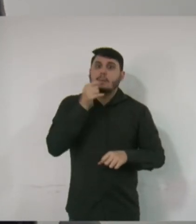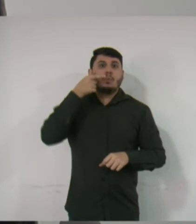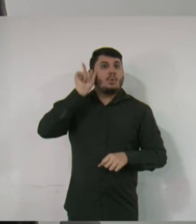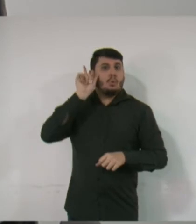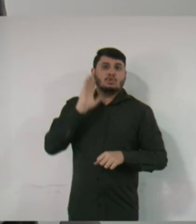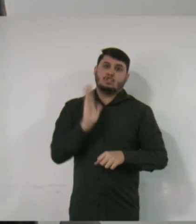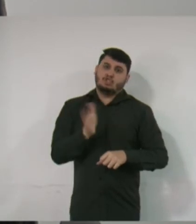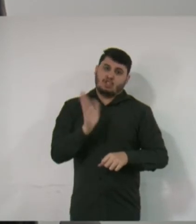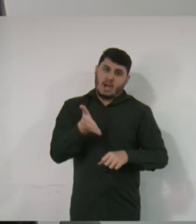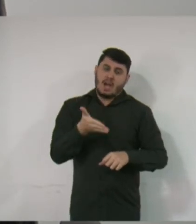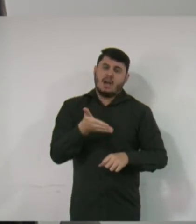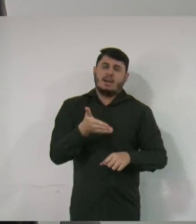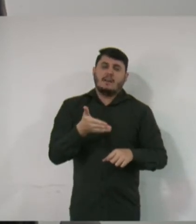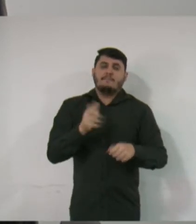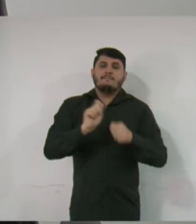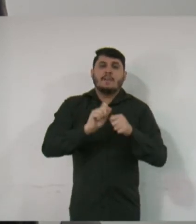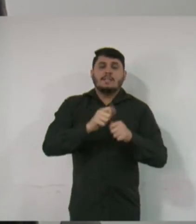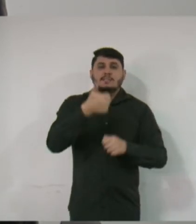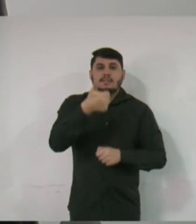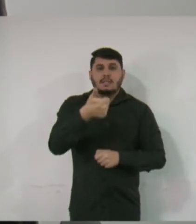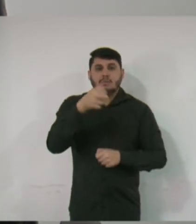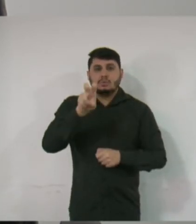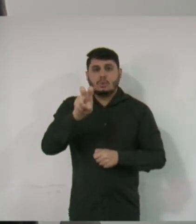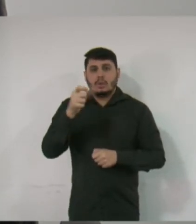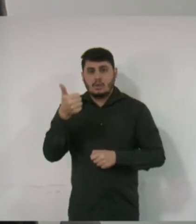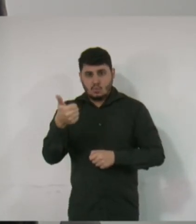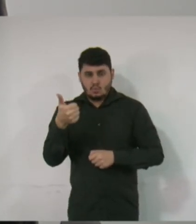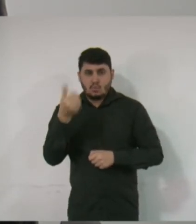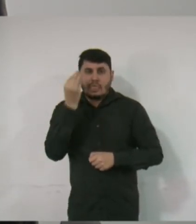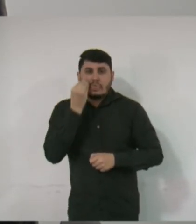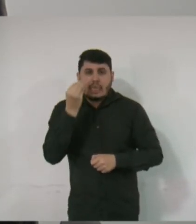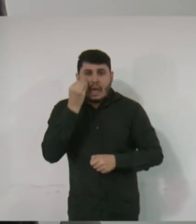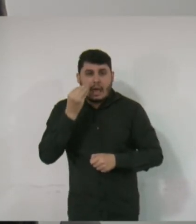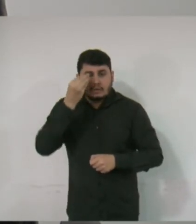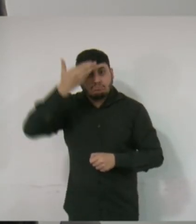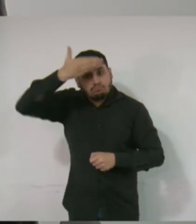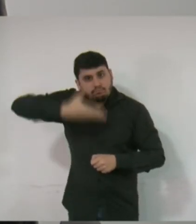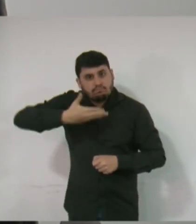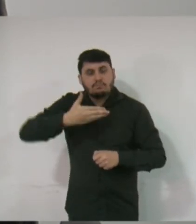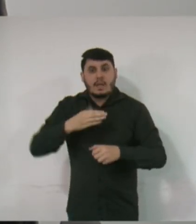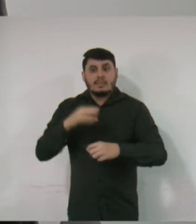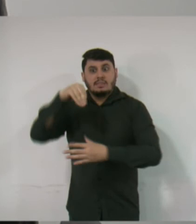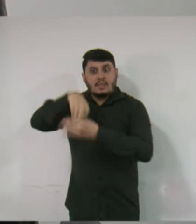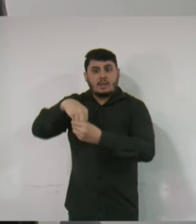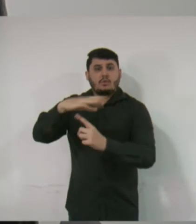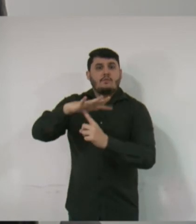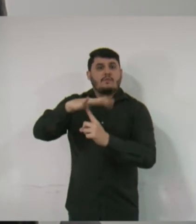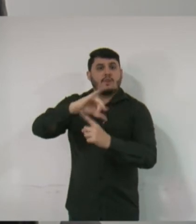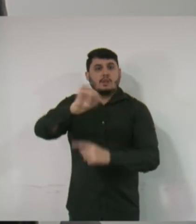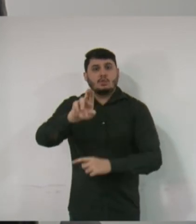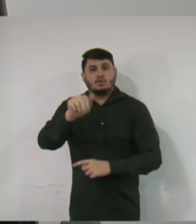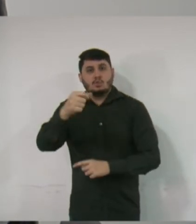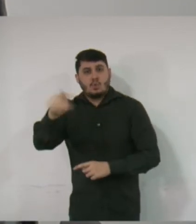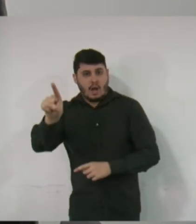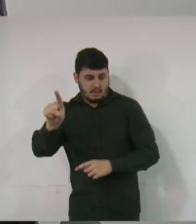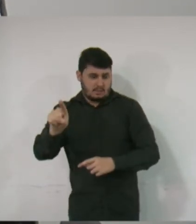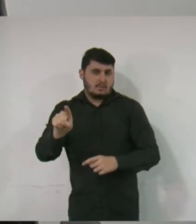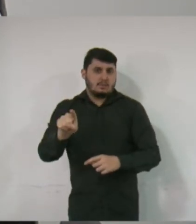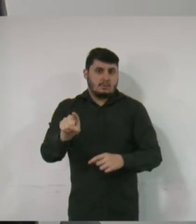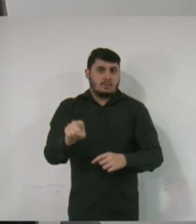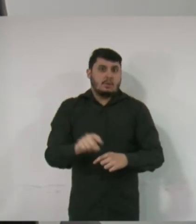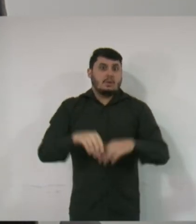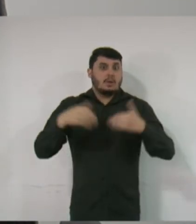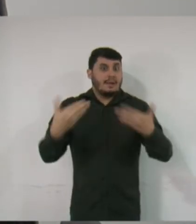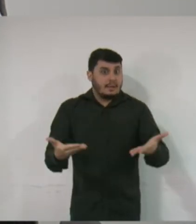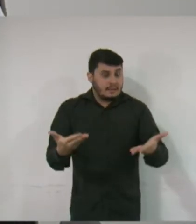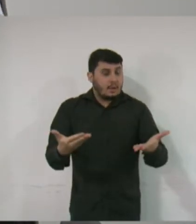151 testes na feira do Juá também. A gente fez uma outra ação lá na comunidade. Então, a